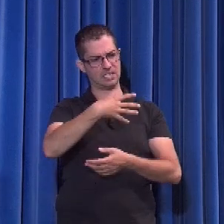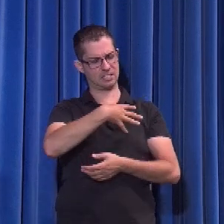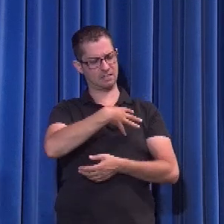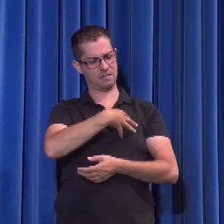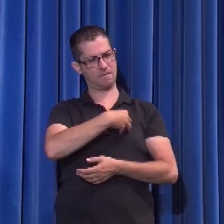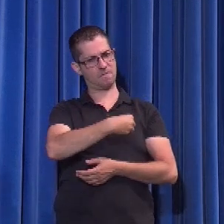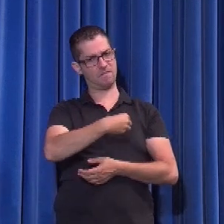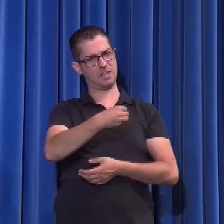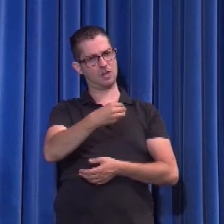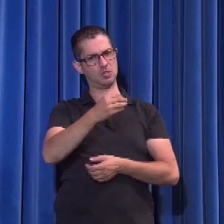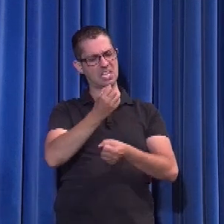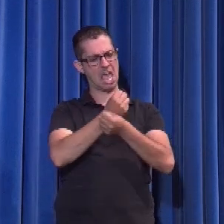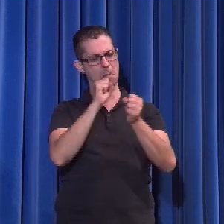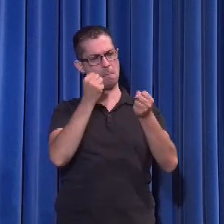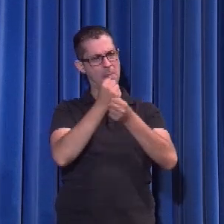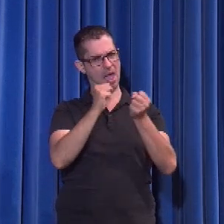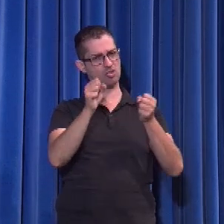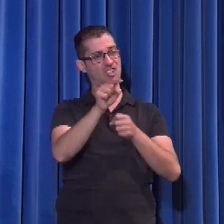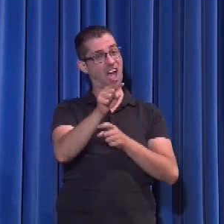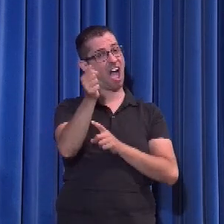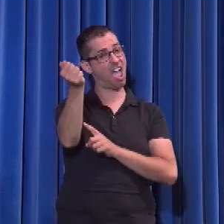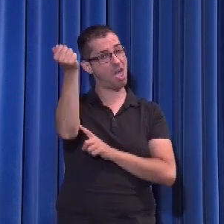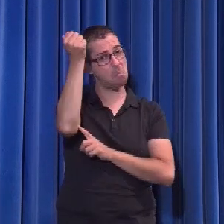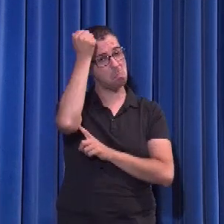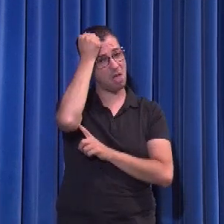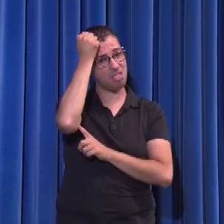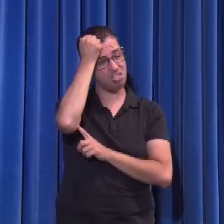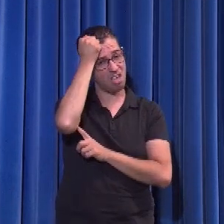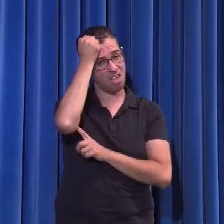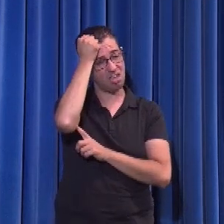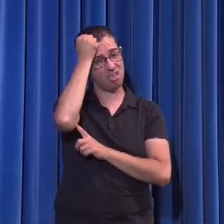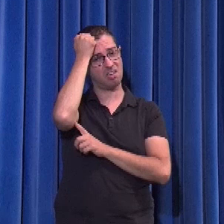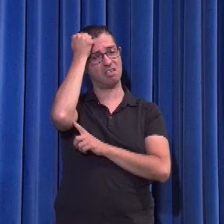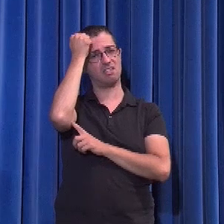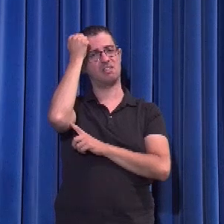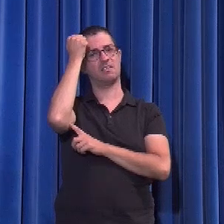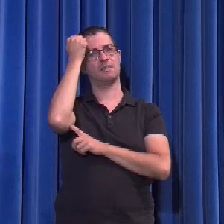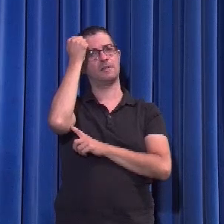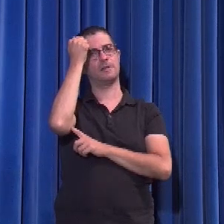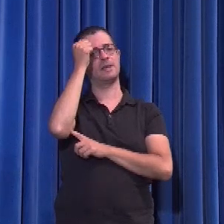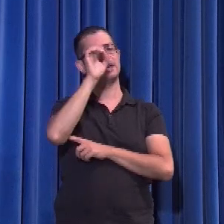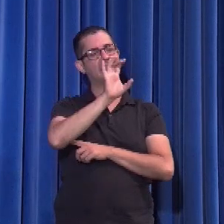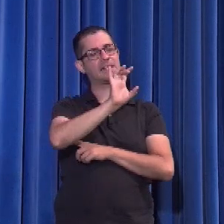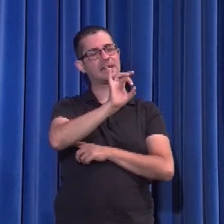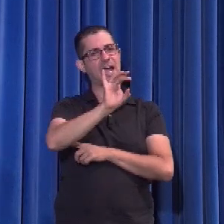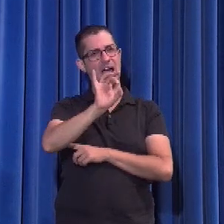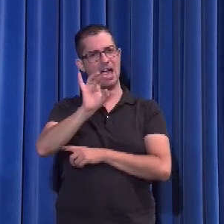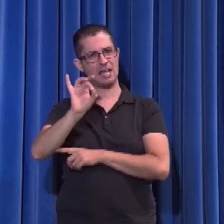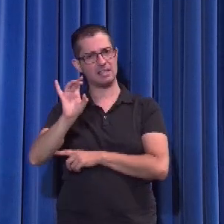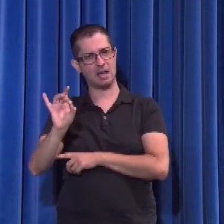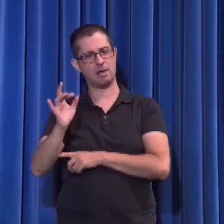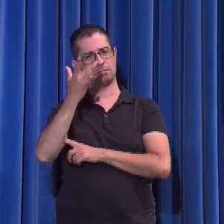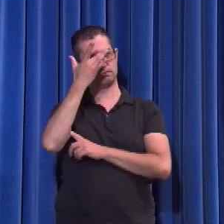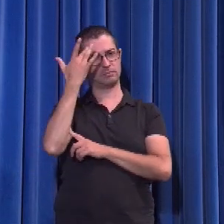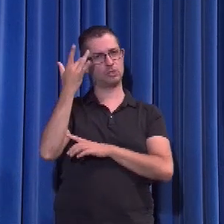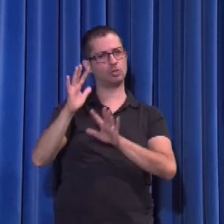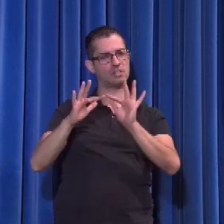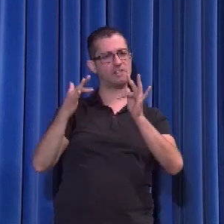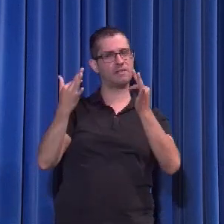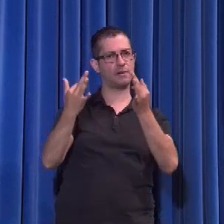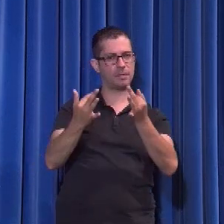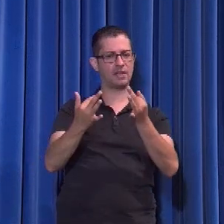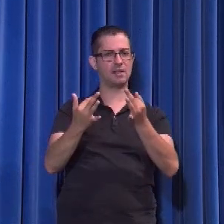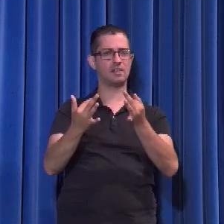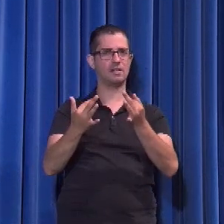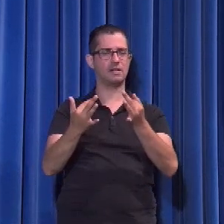sou o vosso esposo, e vos tomarei, um de cada cidade, e 2 de cada família, e vos levarei